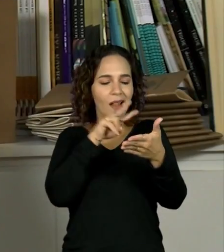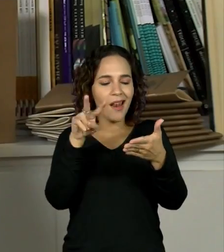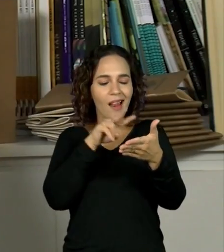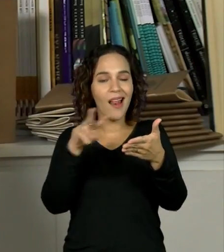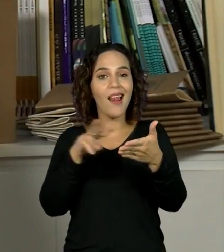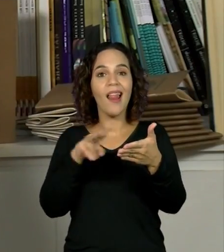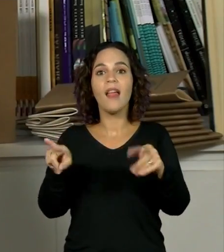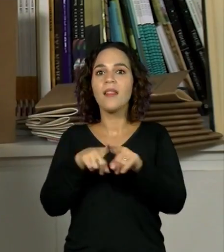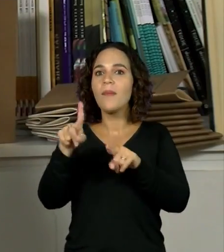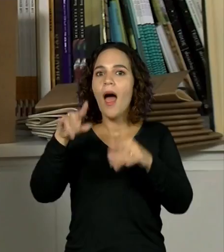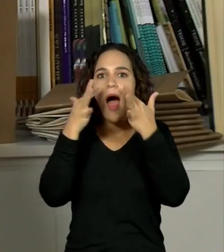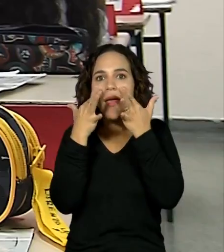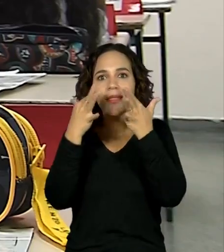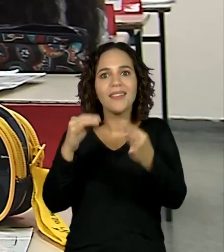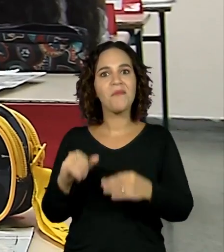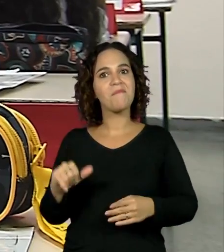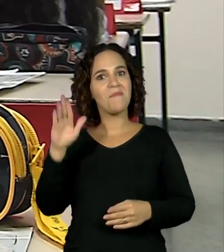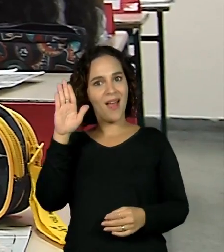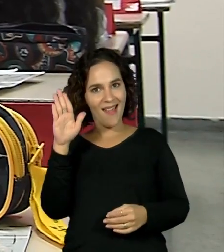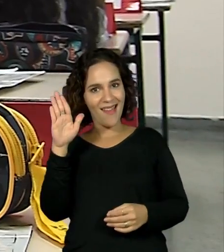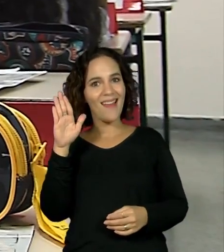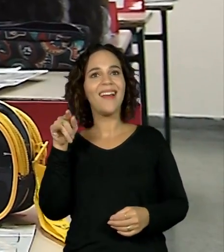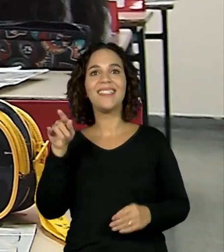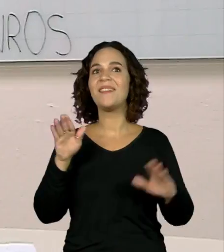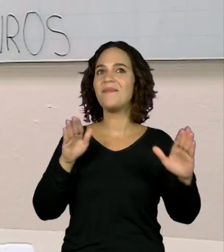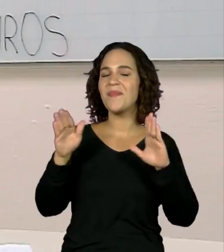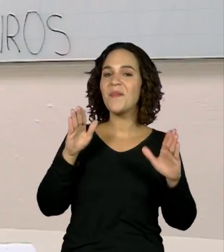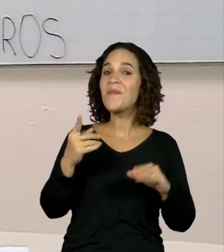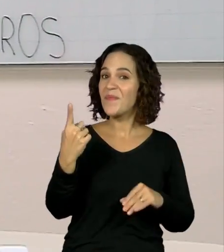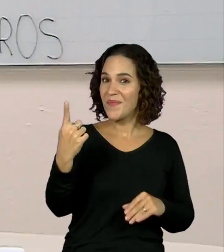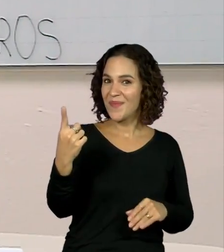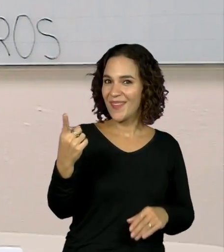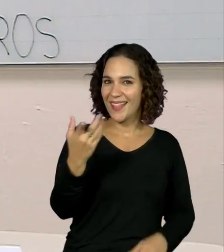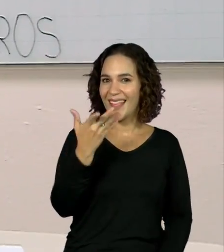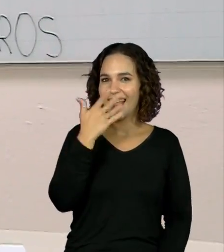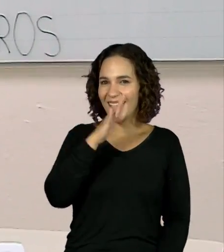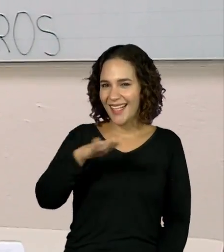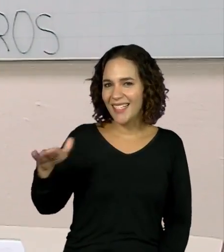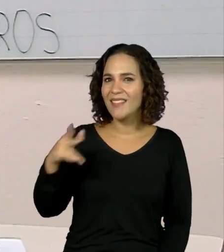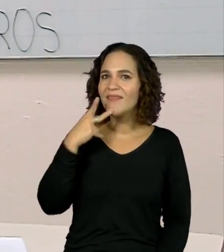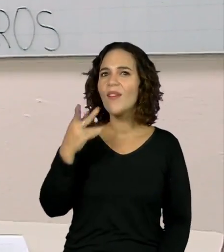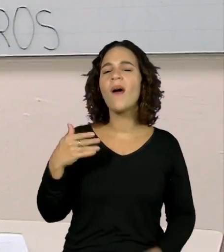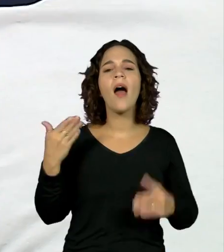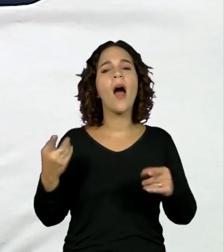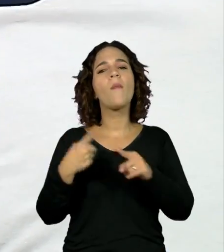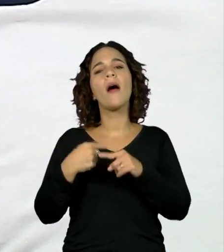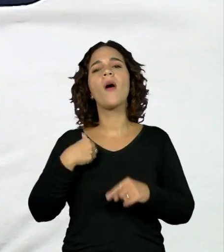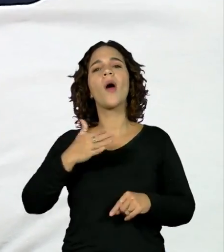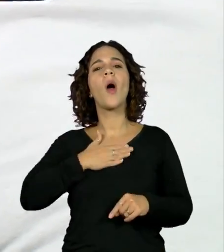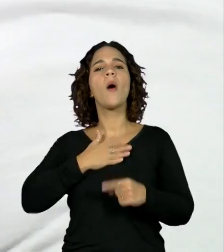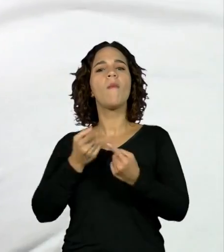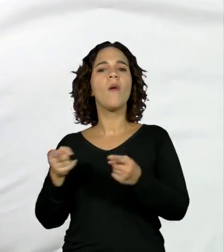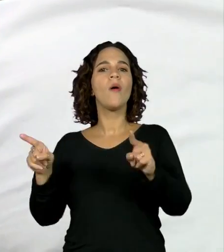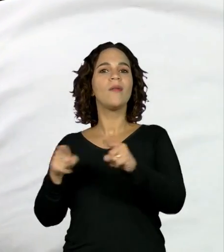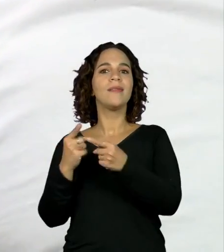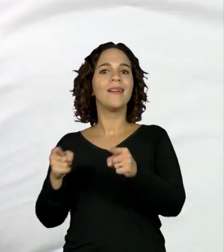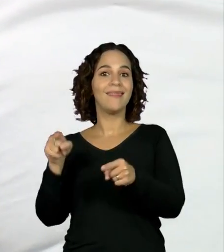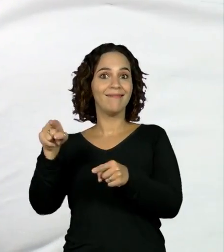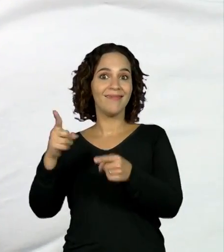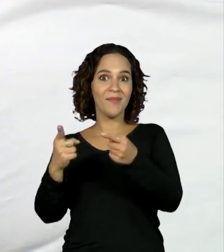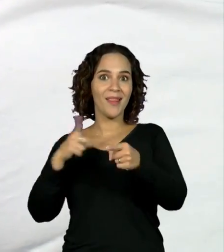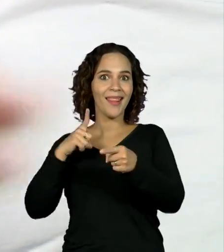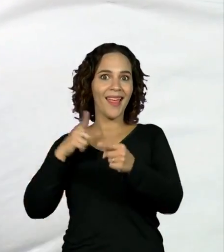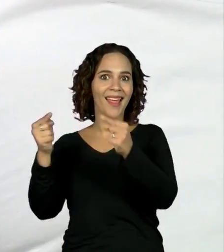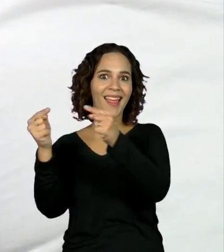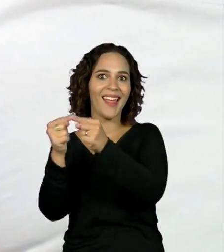muito mais a atenção deles. Por exemplo, teve uma das crianças que falou, porque eu gosto de música. E